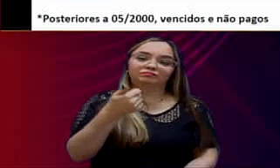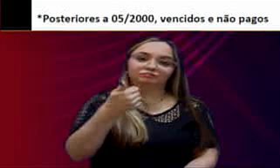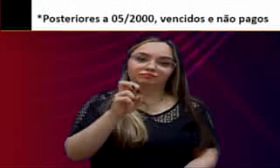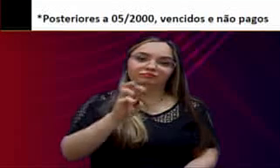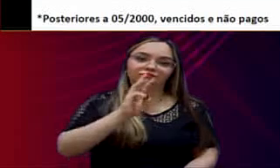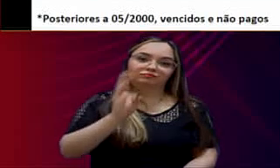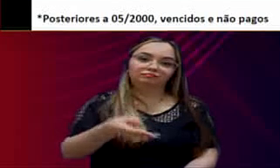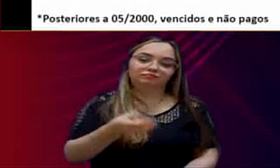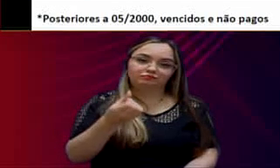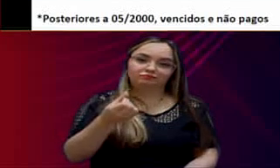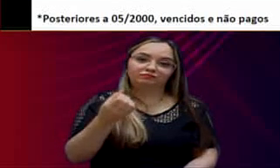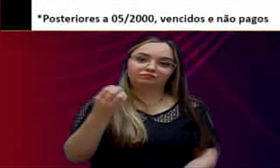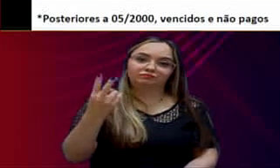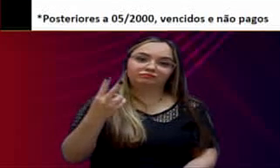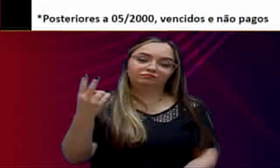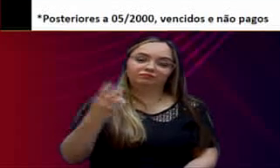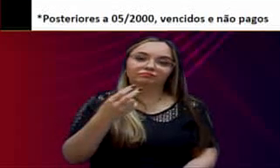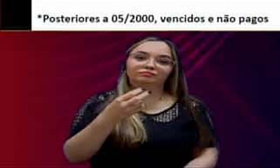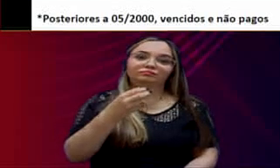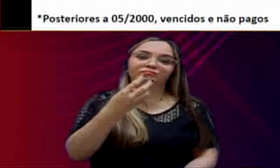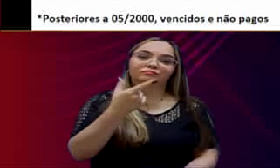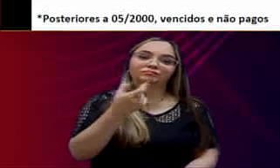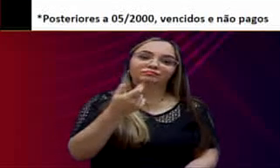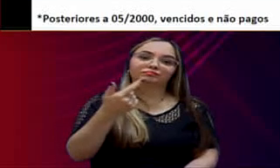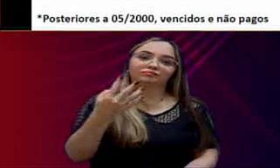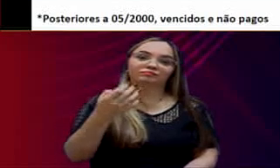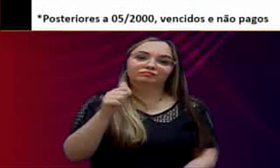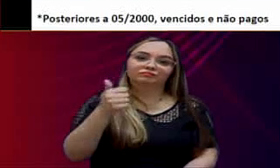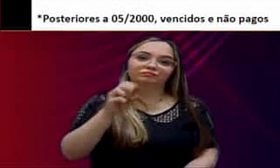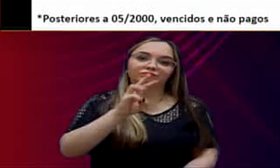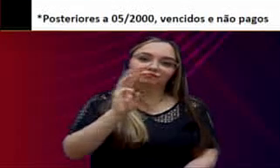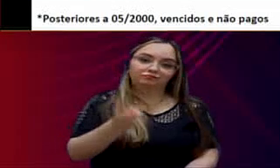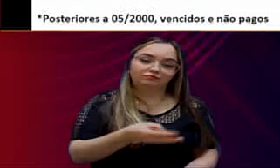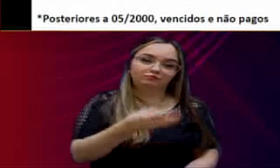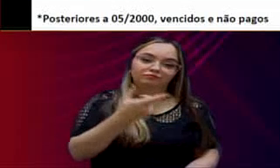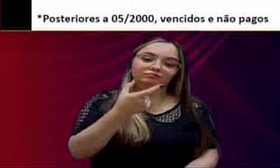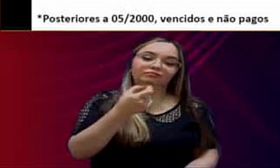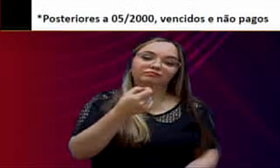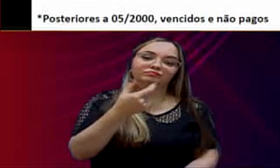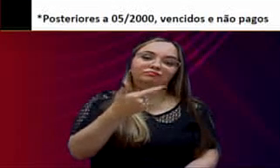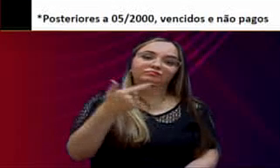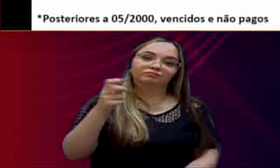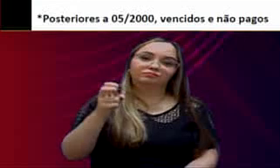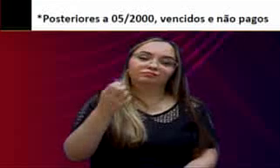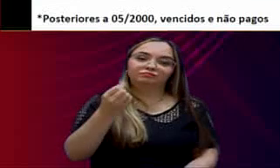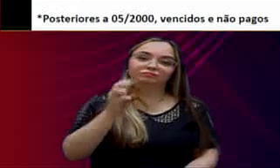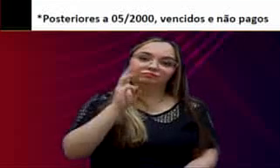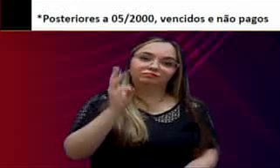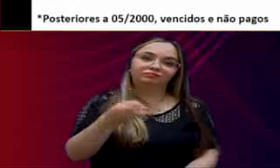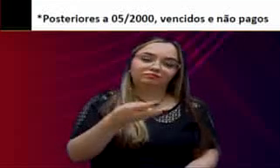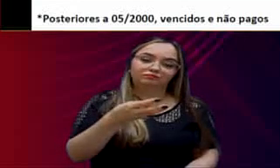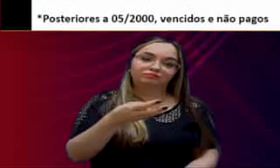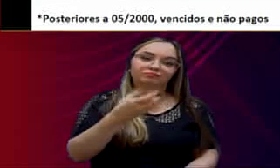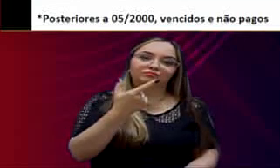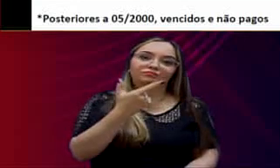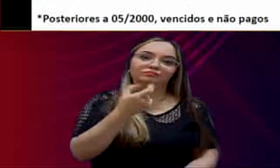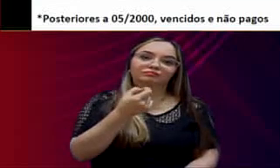2024 11 milhões 2025 6 milhões 815 2026 2.616